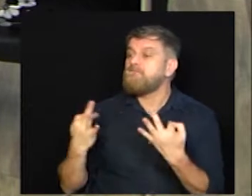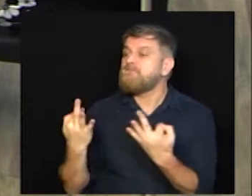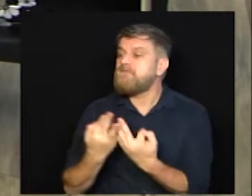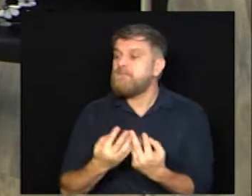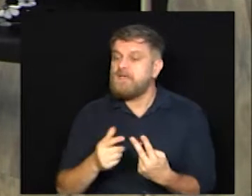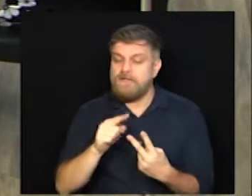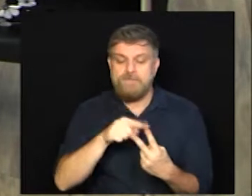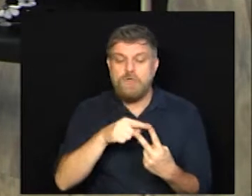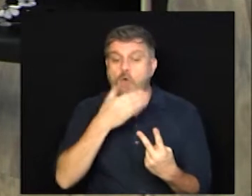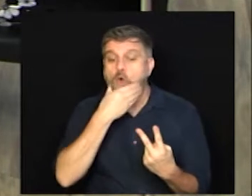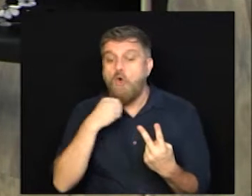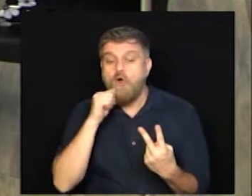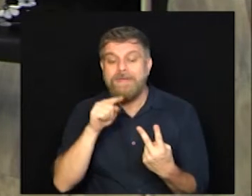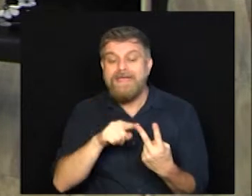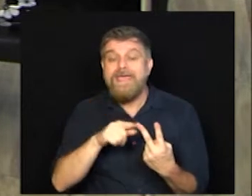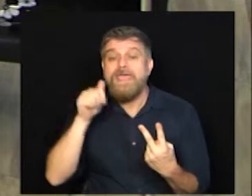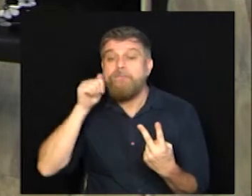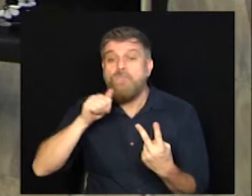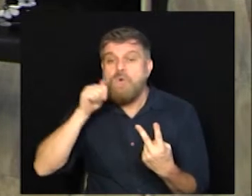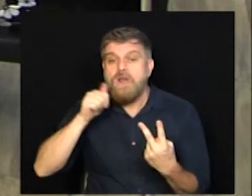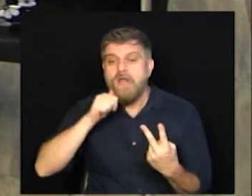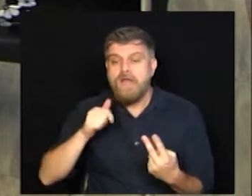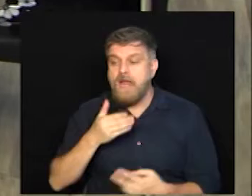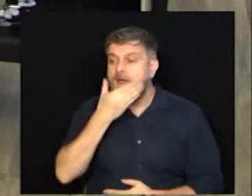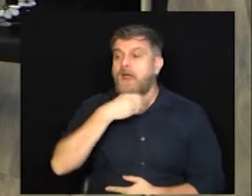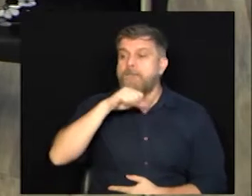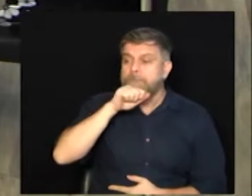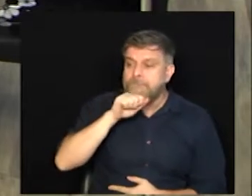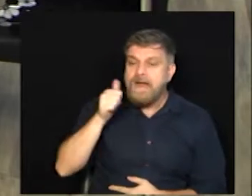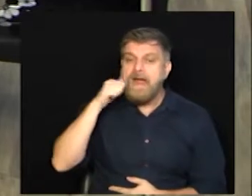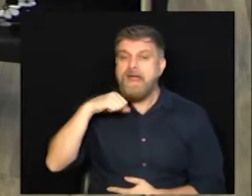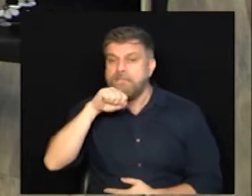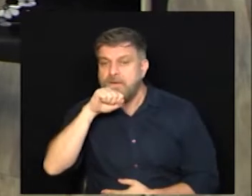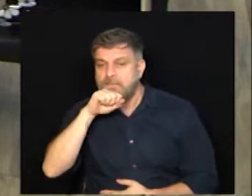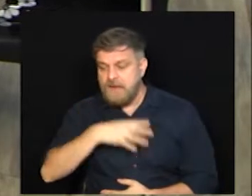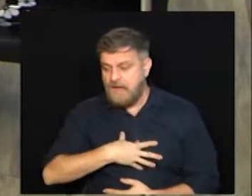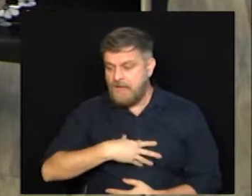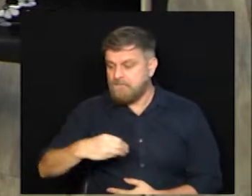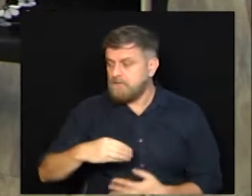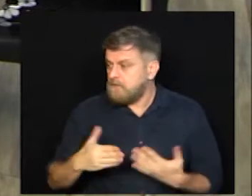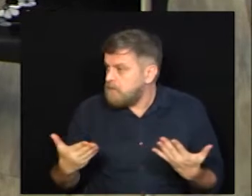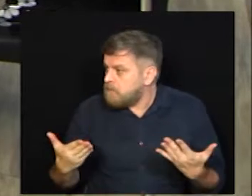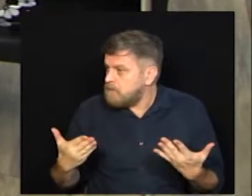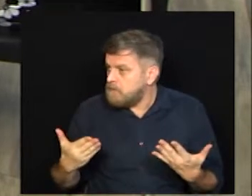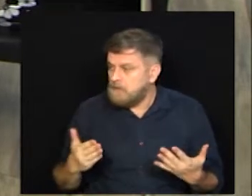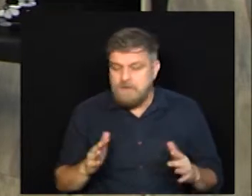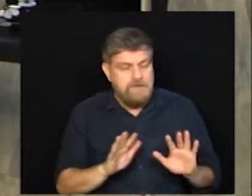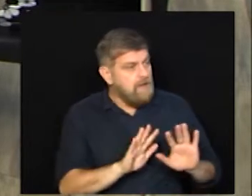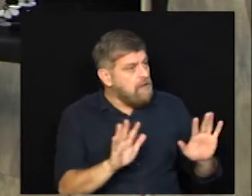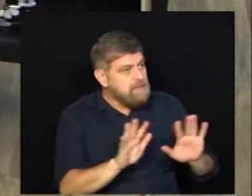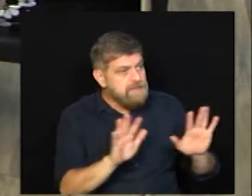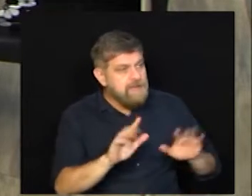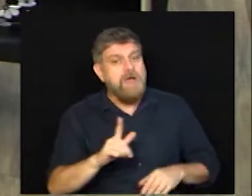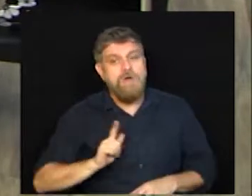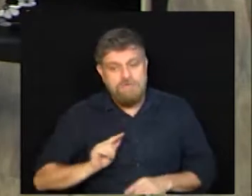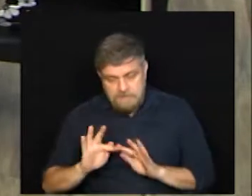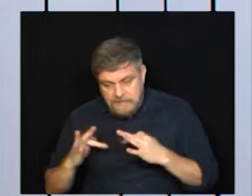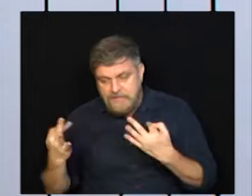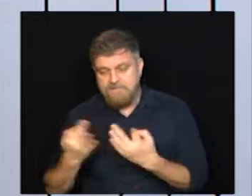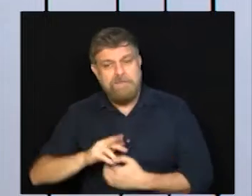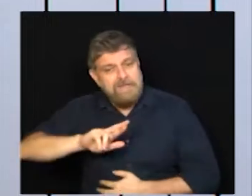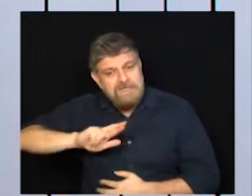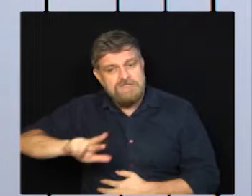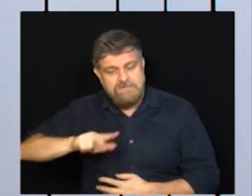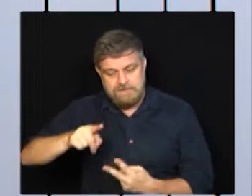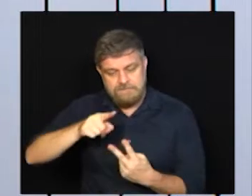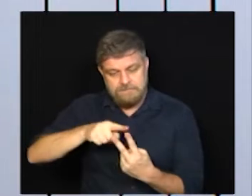família tradicional, né? Papai, mamãe, filhinho, filhinha e ponto final, né? E não